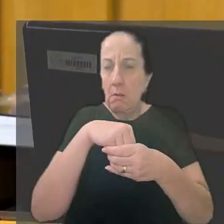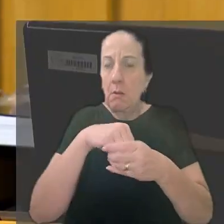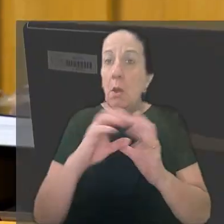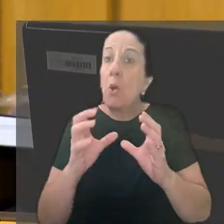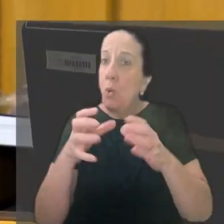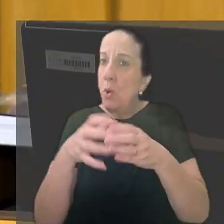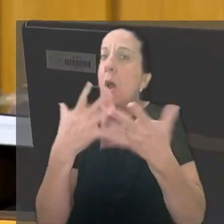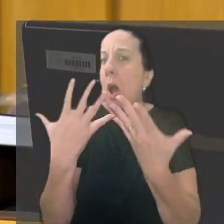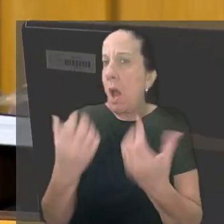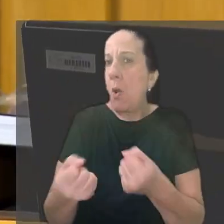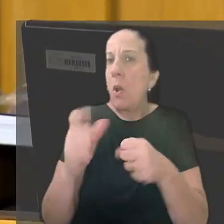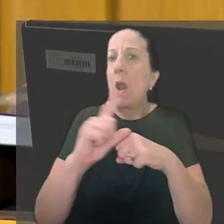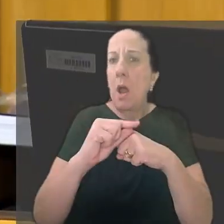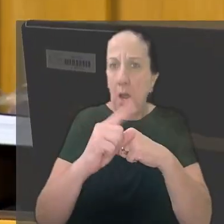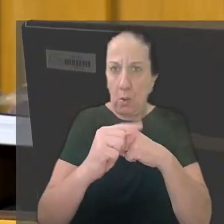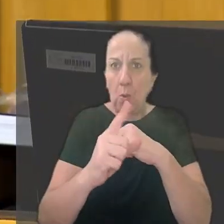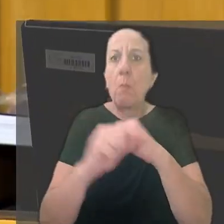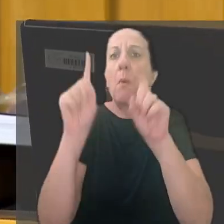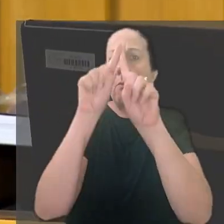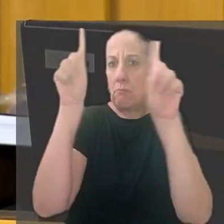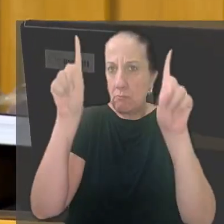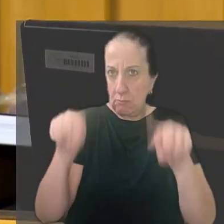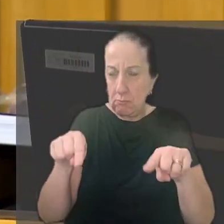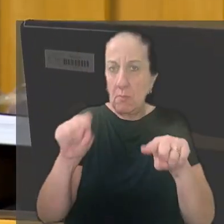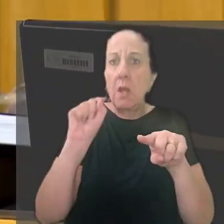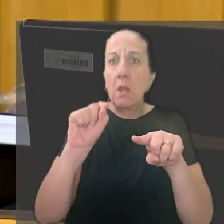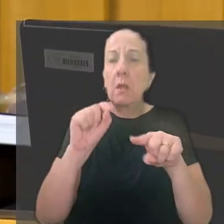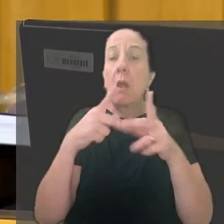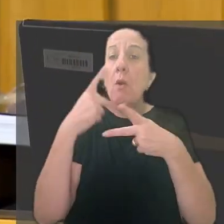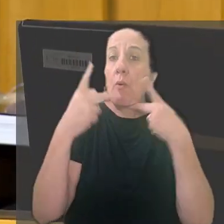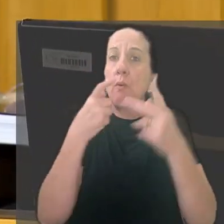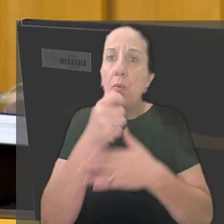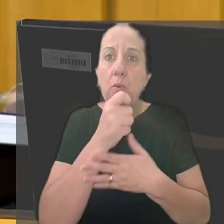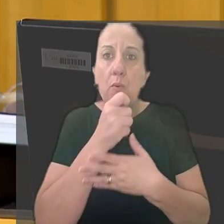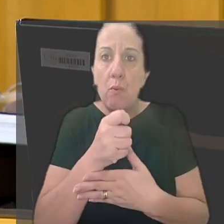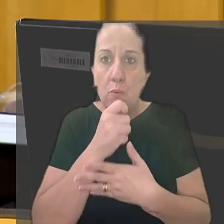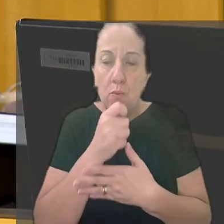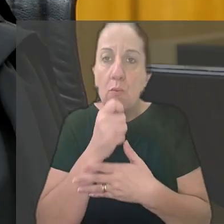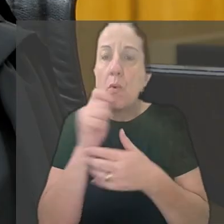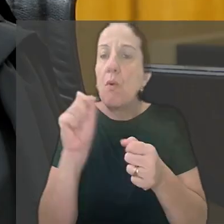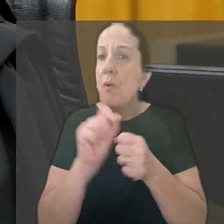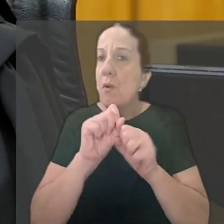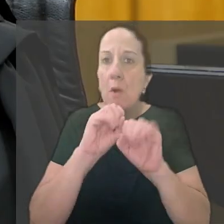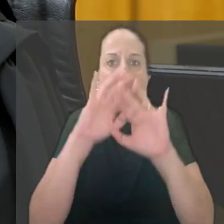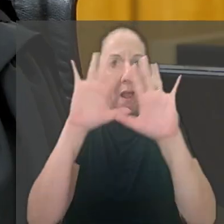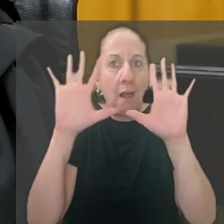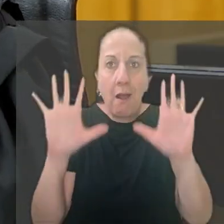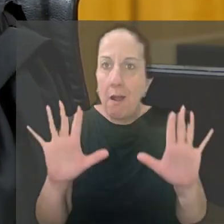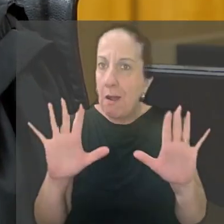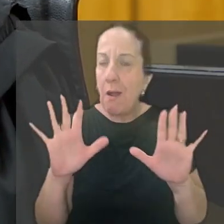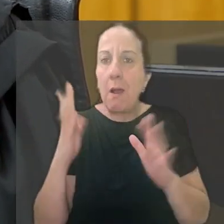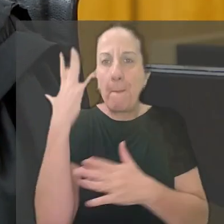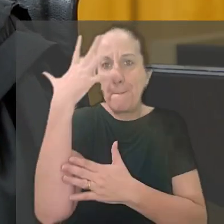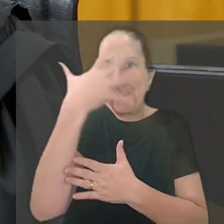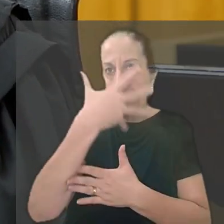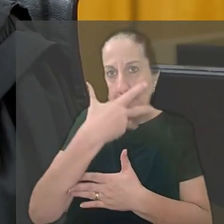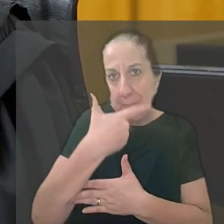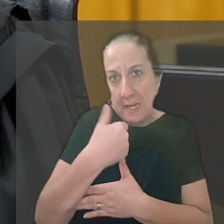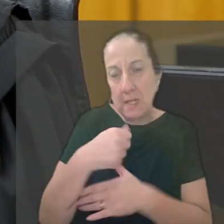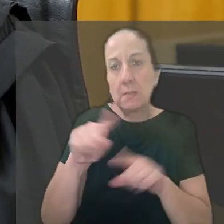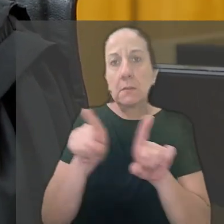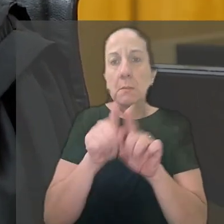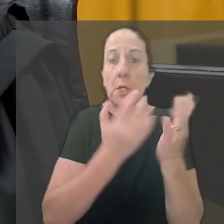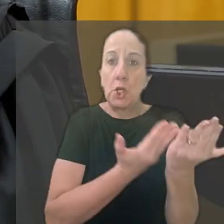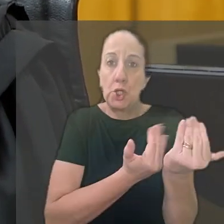O colegiado acolheu os argumentos da empregada no sentido de que a fala do apresentador fazia clara menção à beleza e